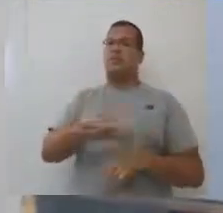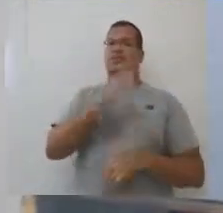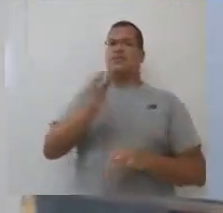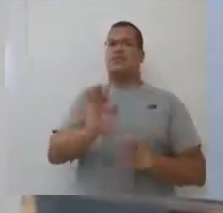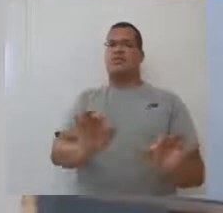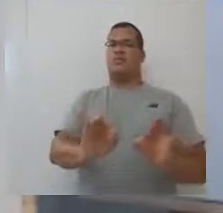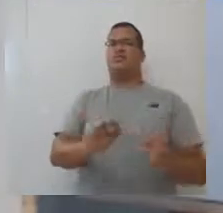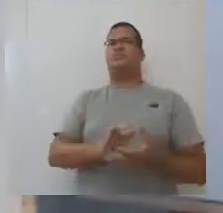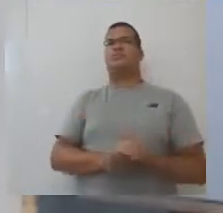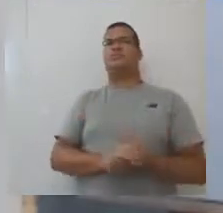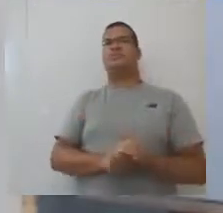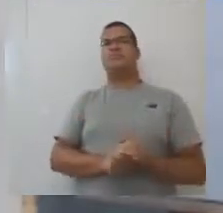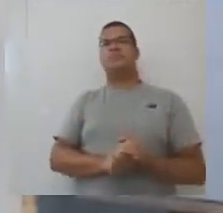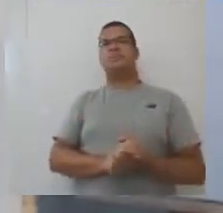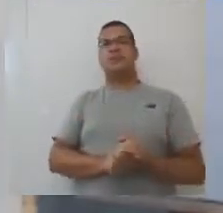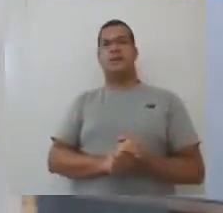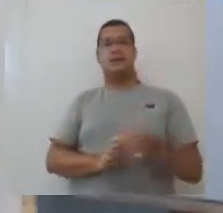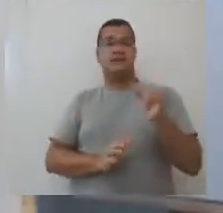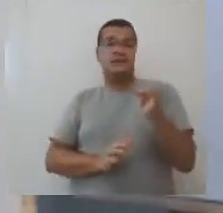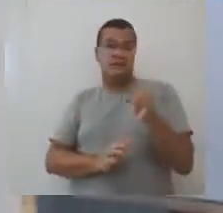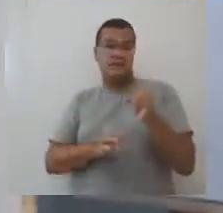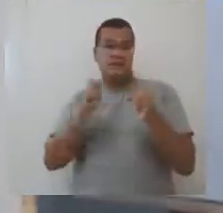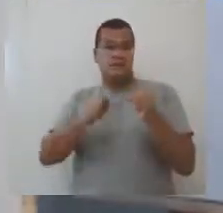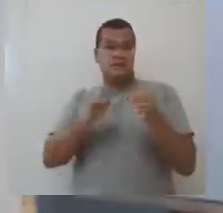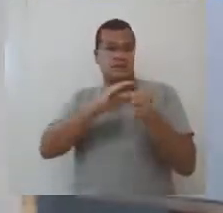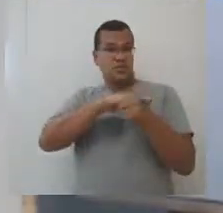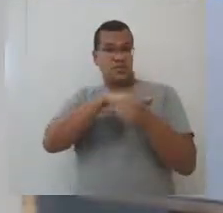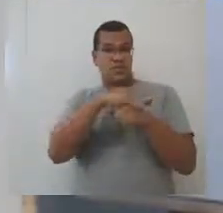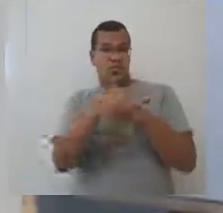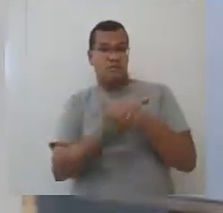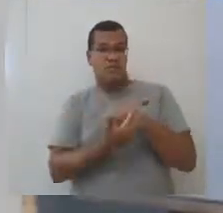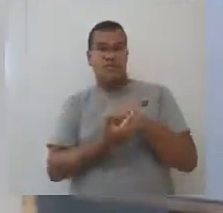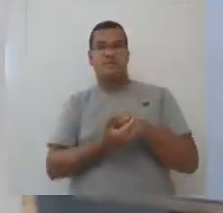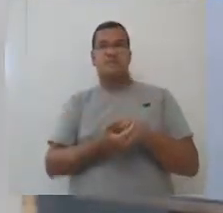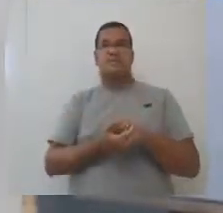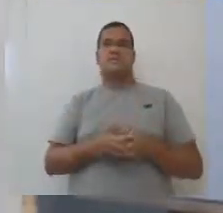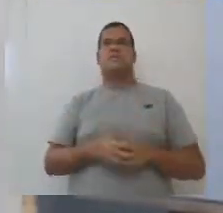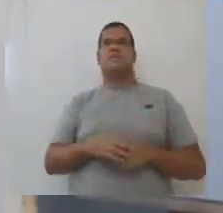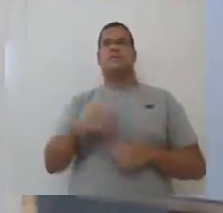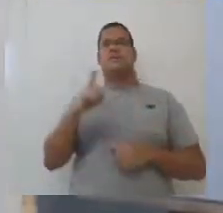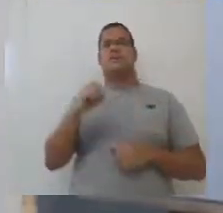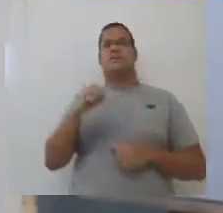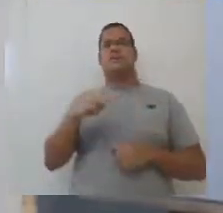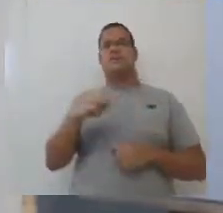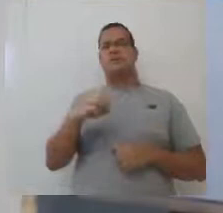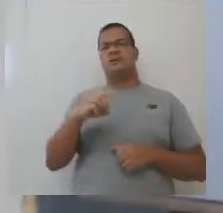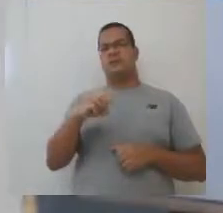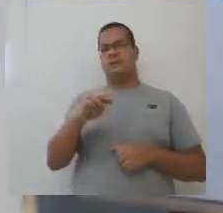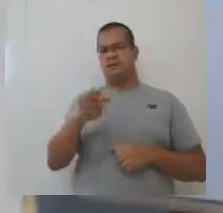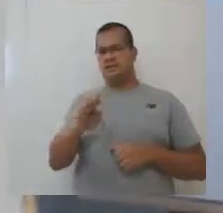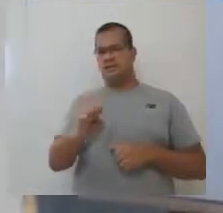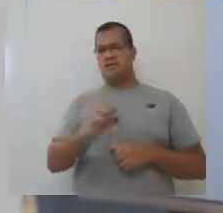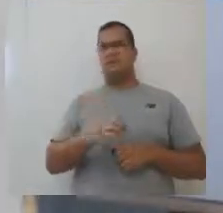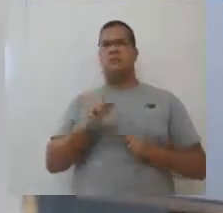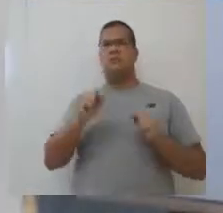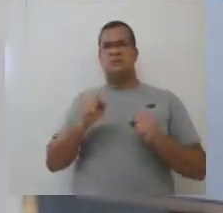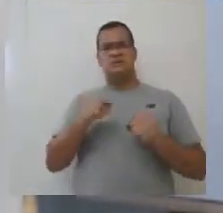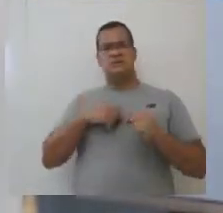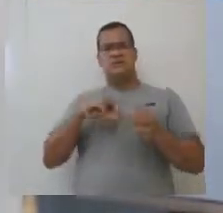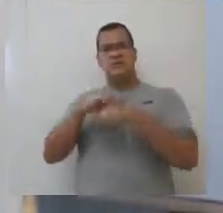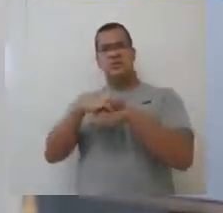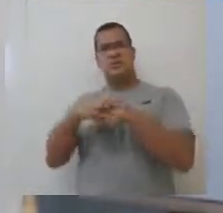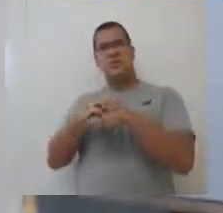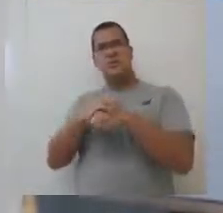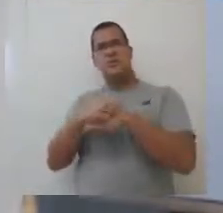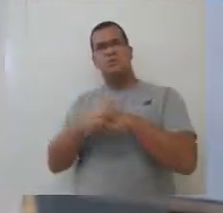ninguém. A semente ela pode ser lisa se ela for dominante. Ó. Ela pode ser rugosa.